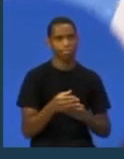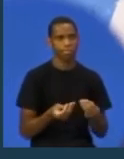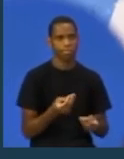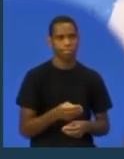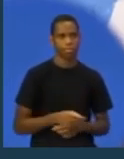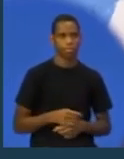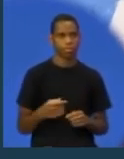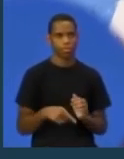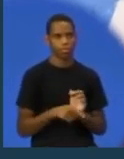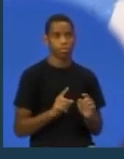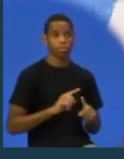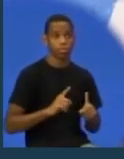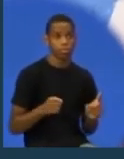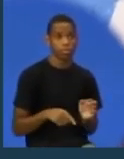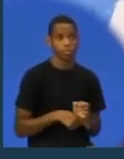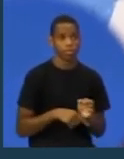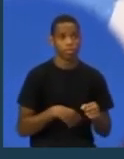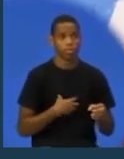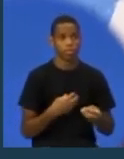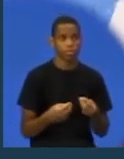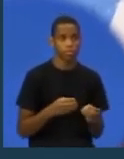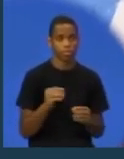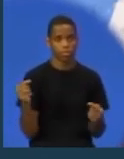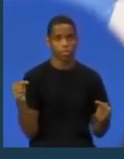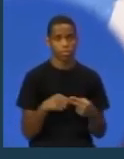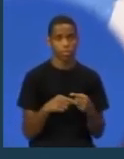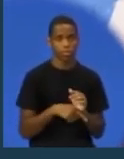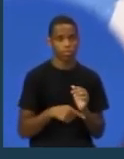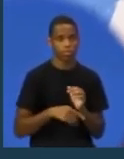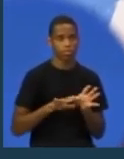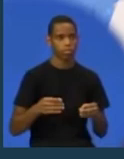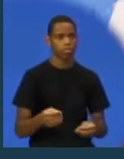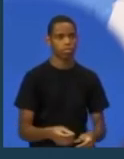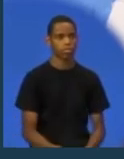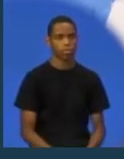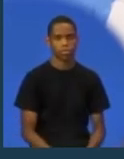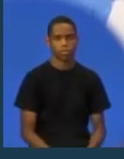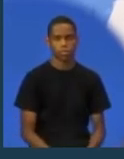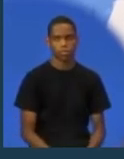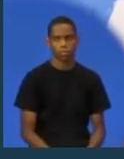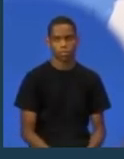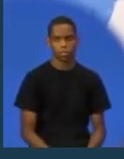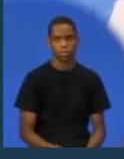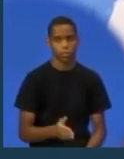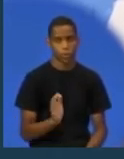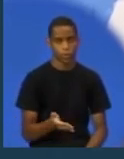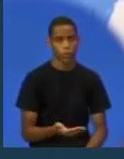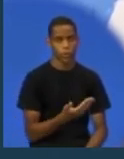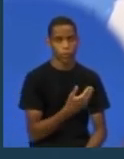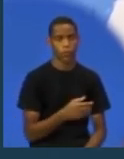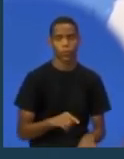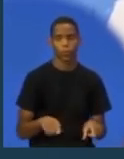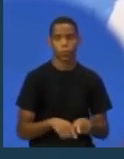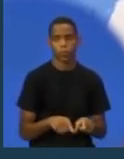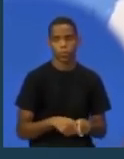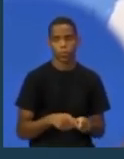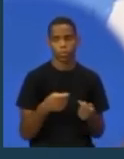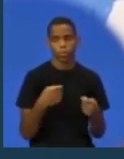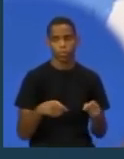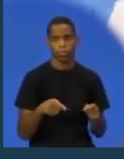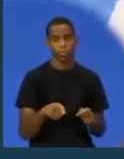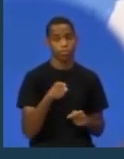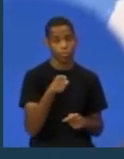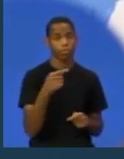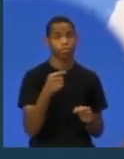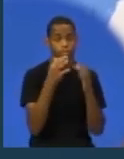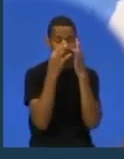representada, desde que as escalas fossem correspondentes às suas variáveis. Nesse tipo de gráfico, eu preciso que você tenha